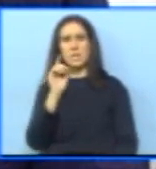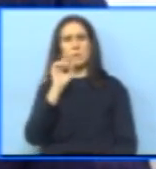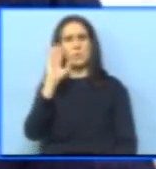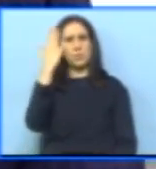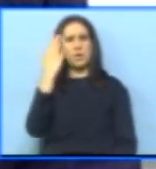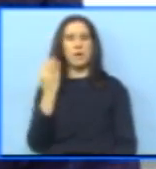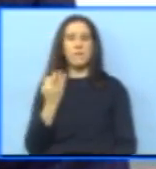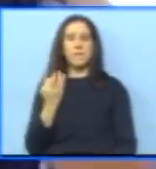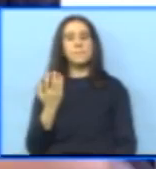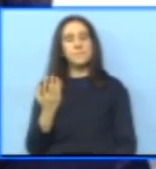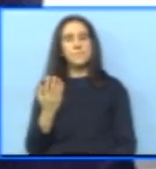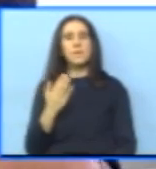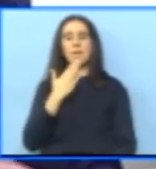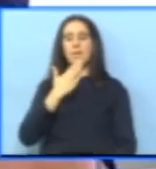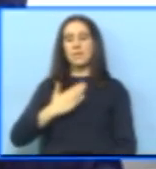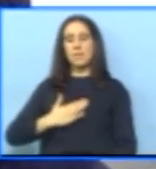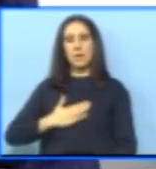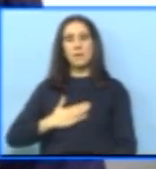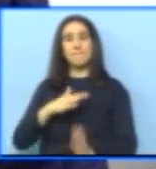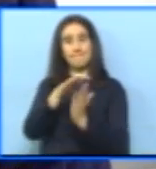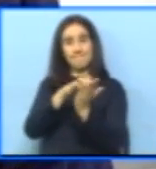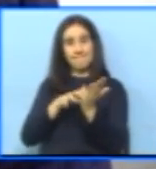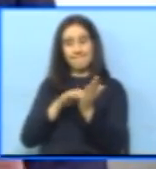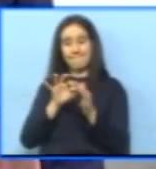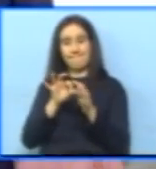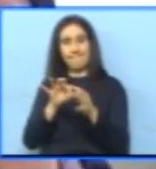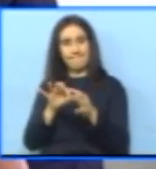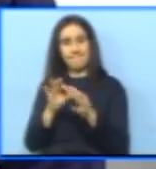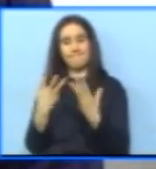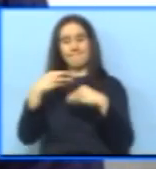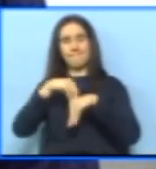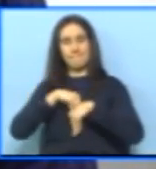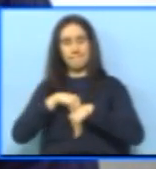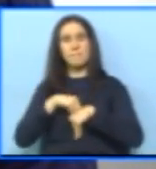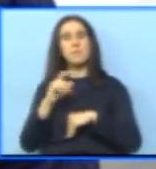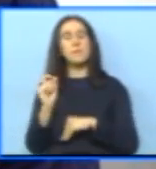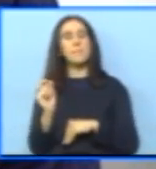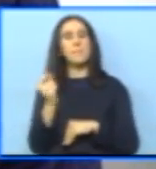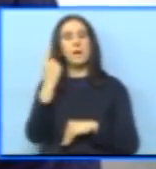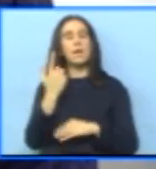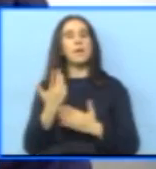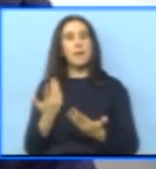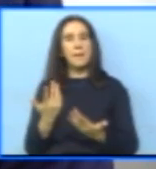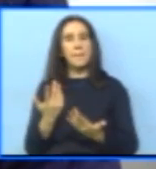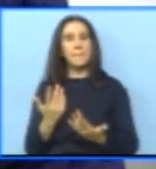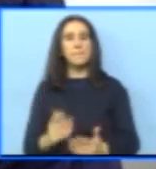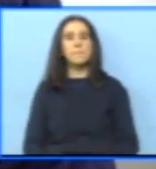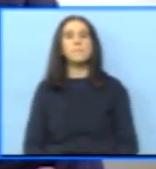facto, aprofundar os evangelhos que são oferecidos. O primeiro critério é